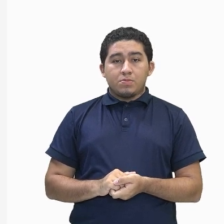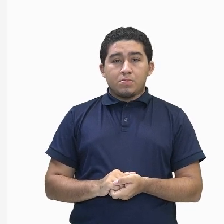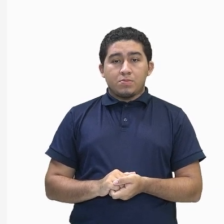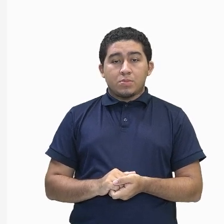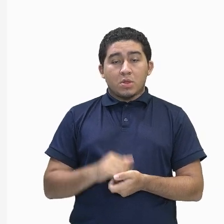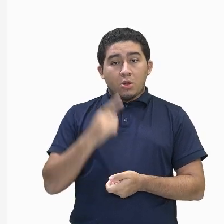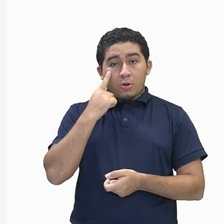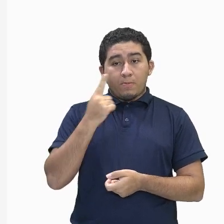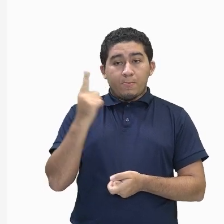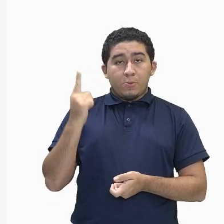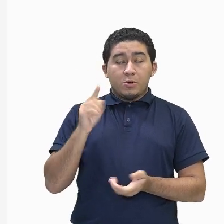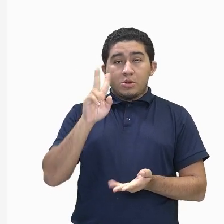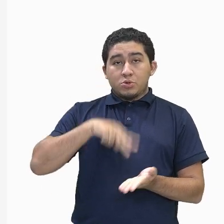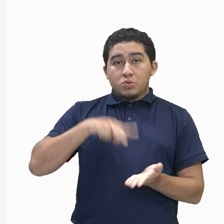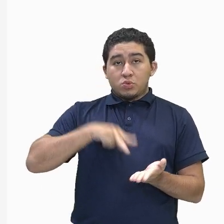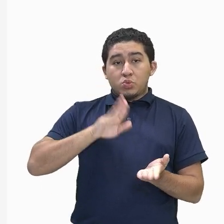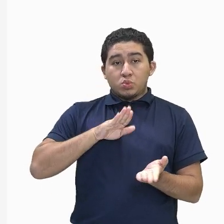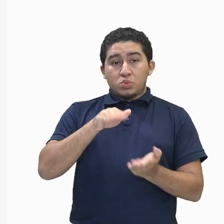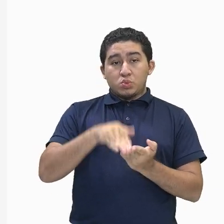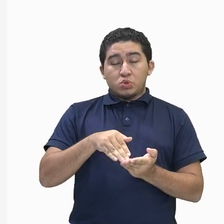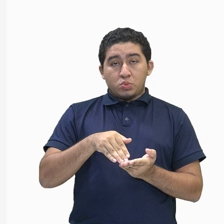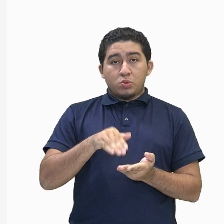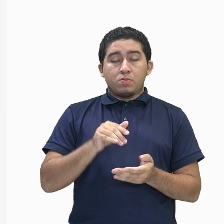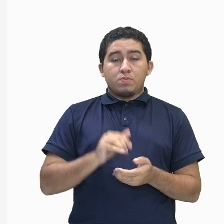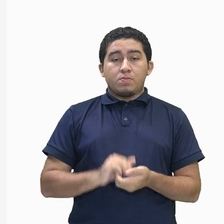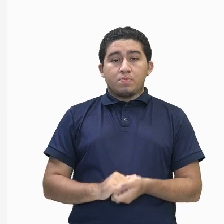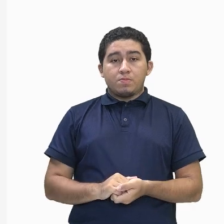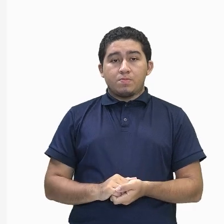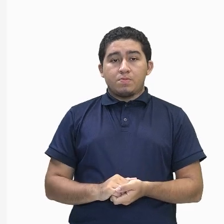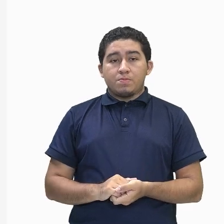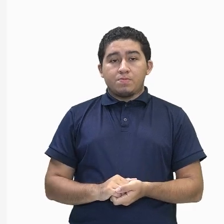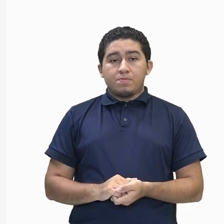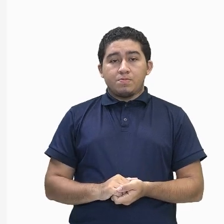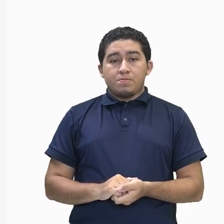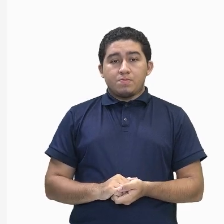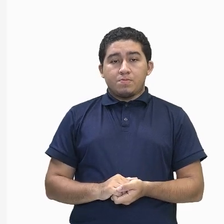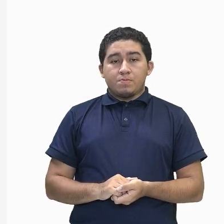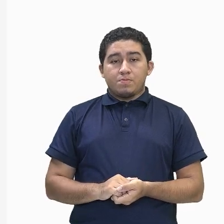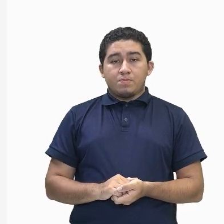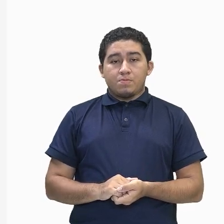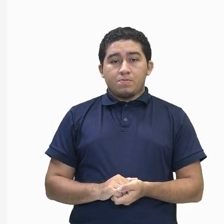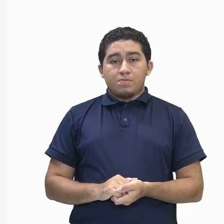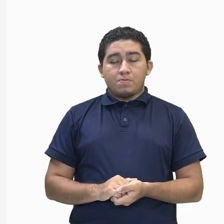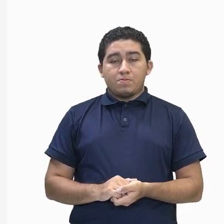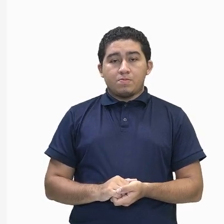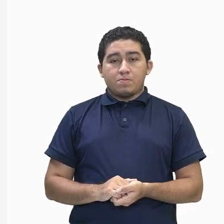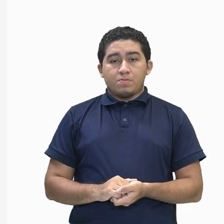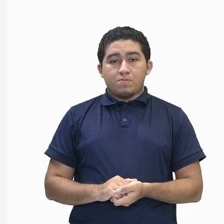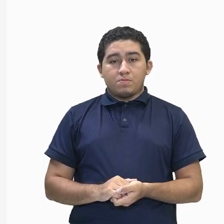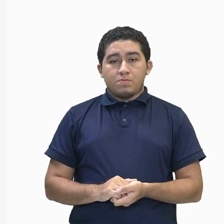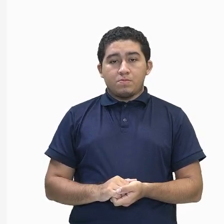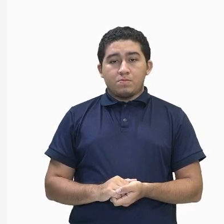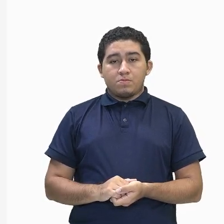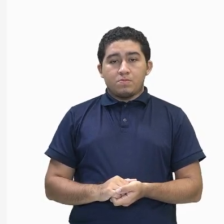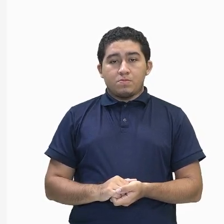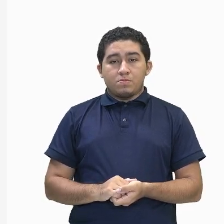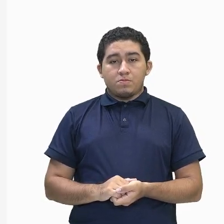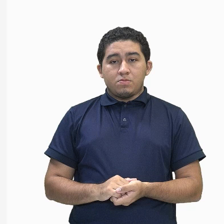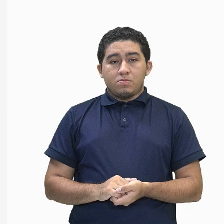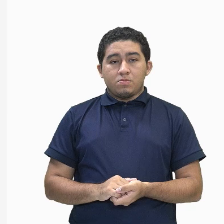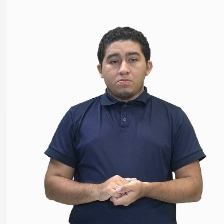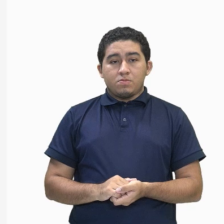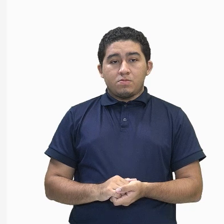Other options include going to teaching or lecturing, IT sales and marketing or